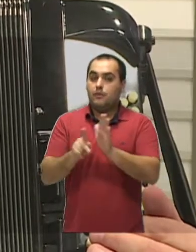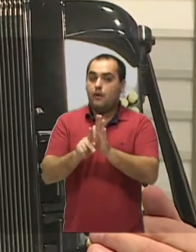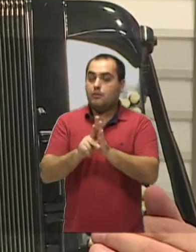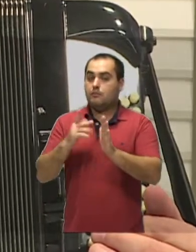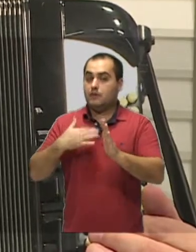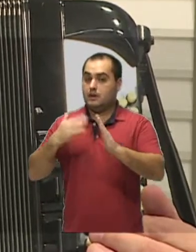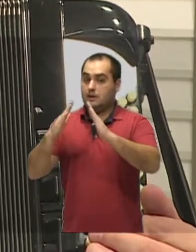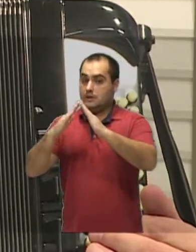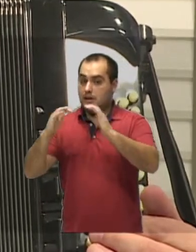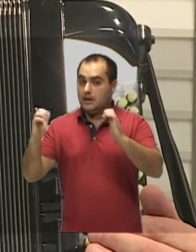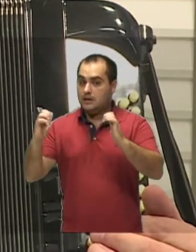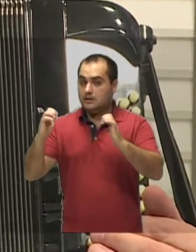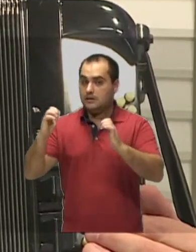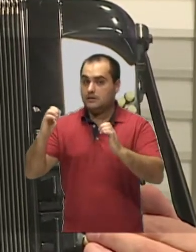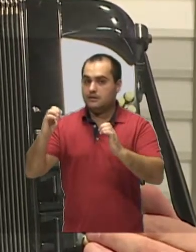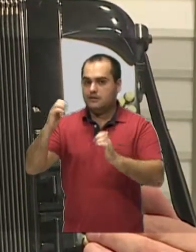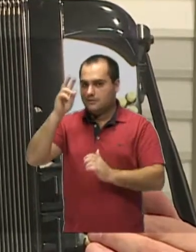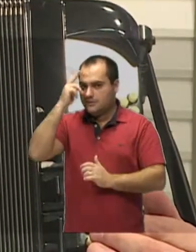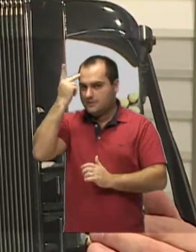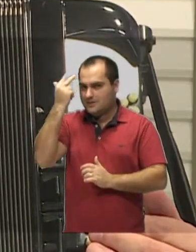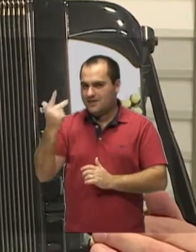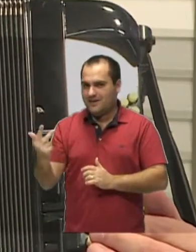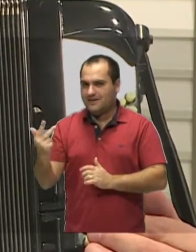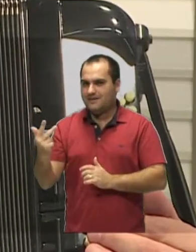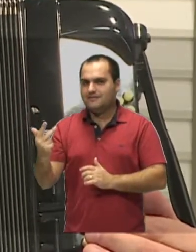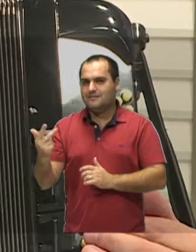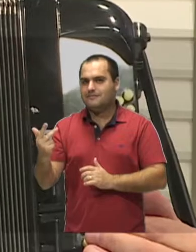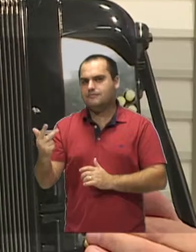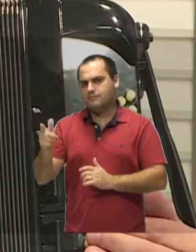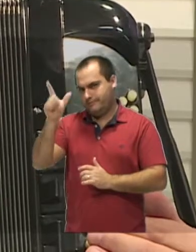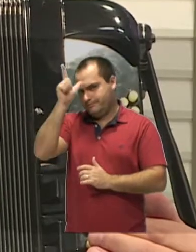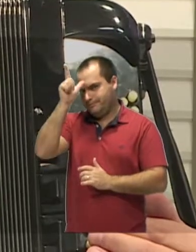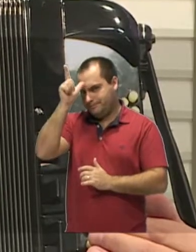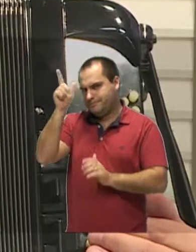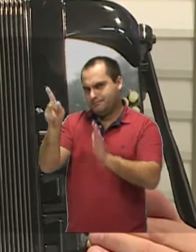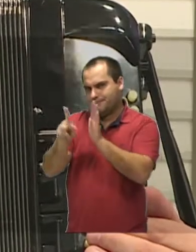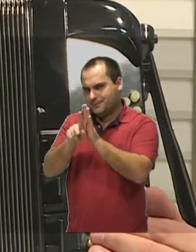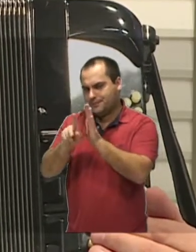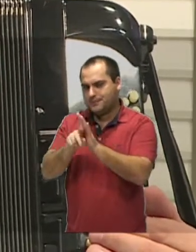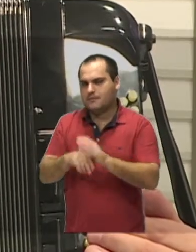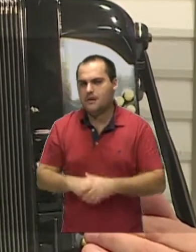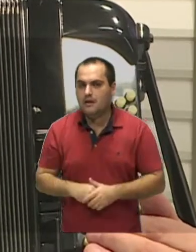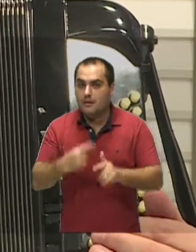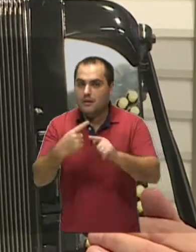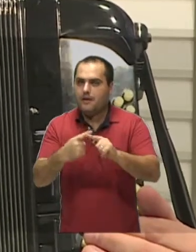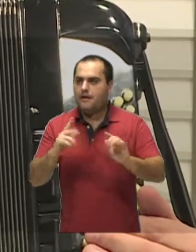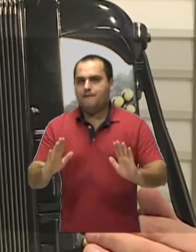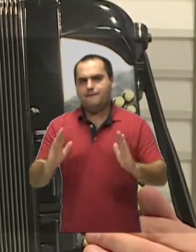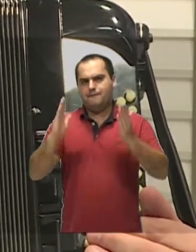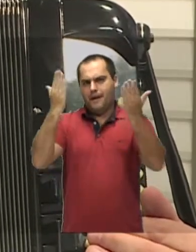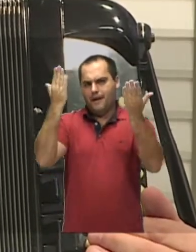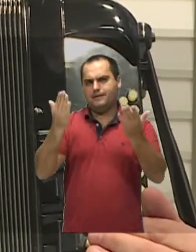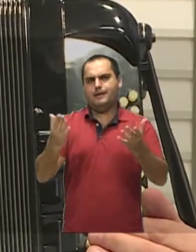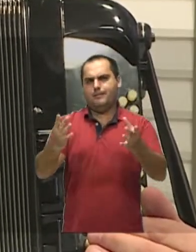que são principalmente o folclore germânico, até por conta das festas e tudo mais,